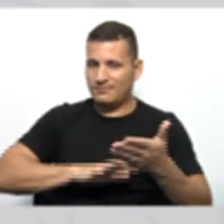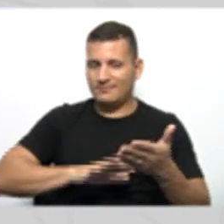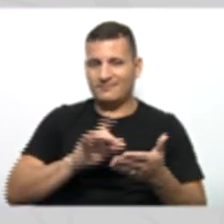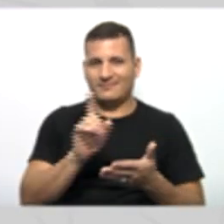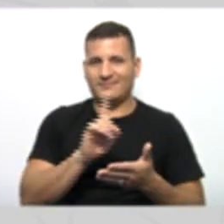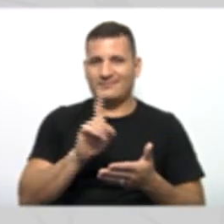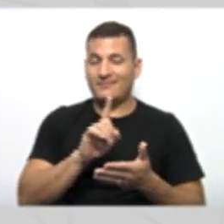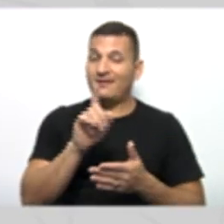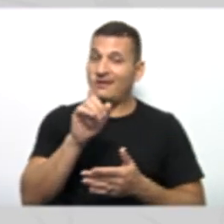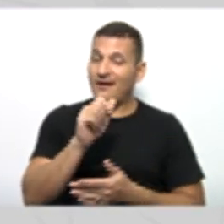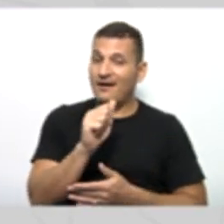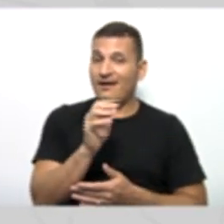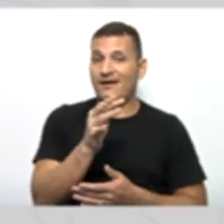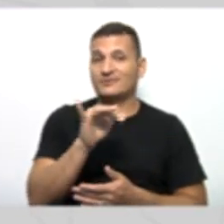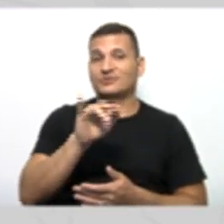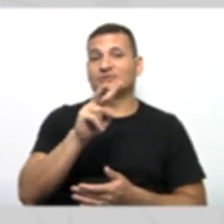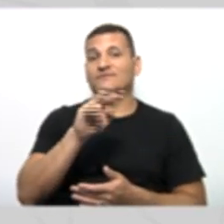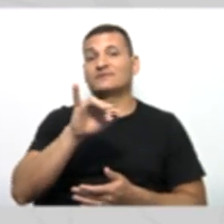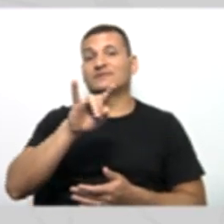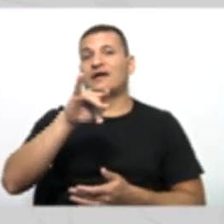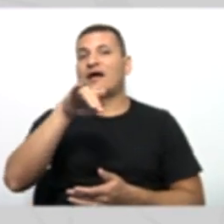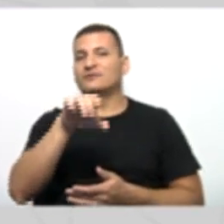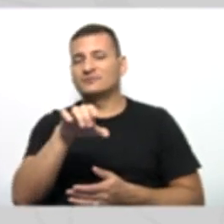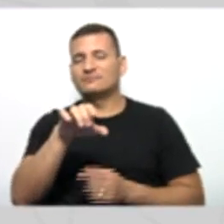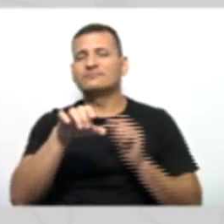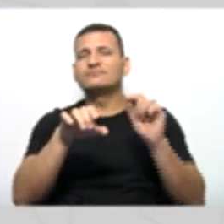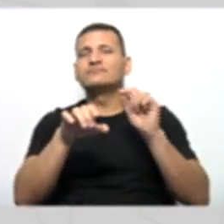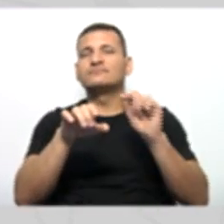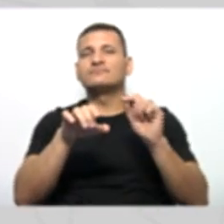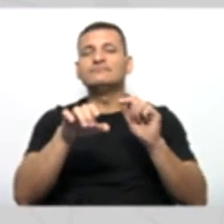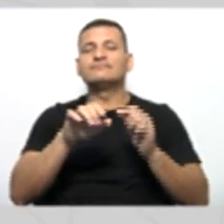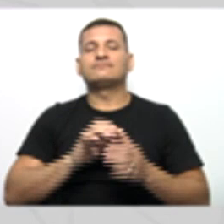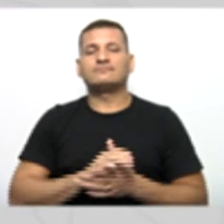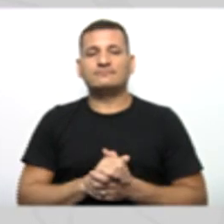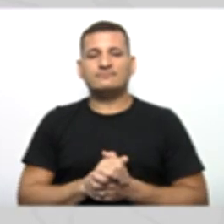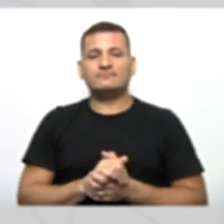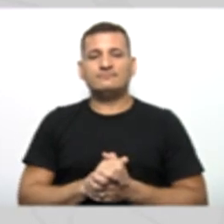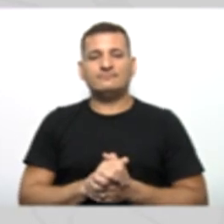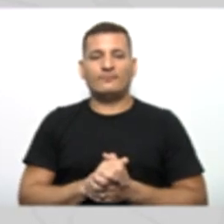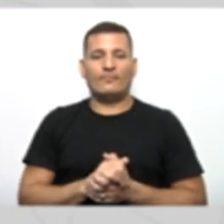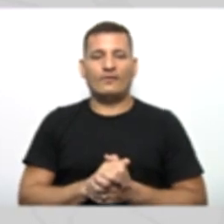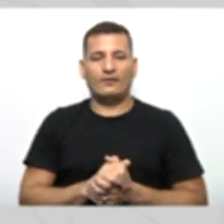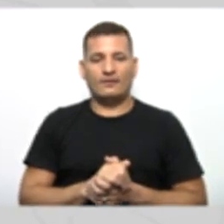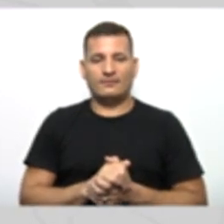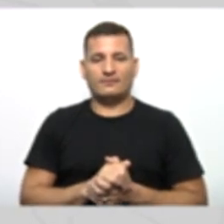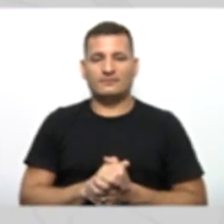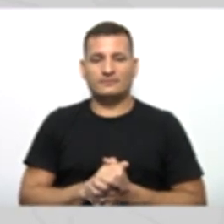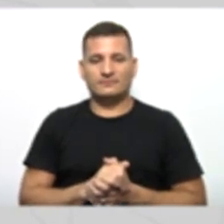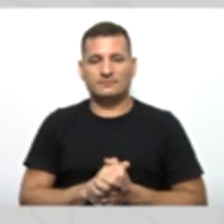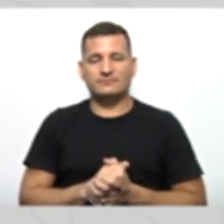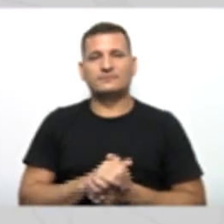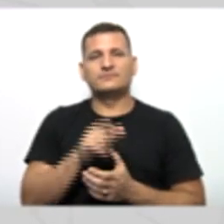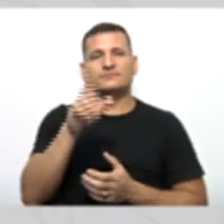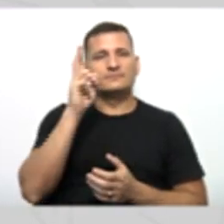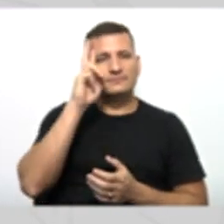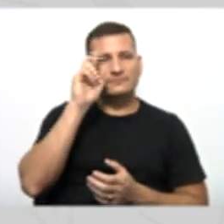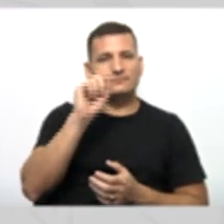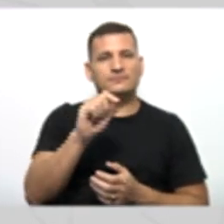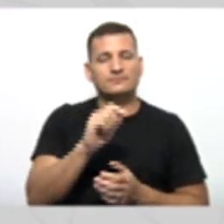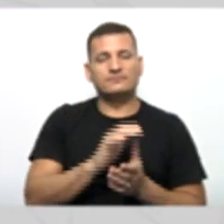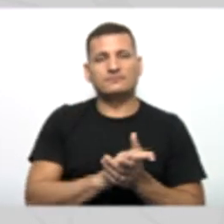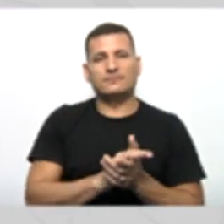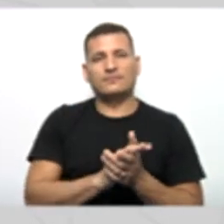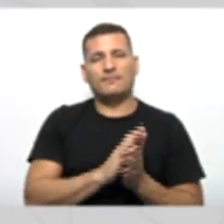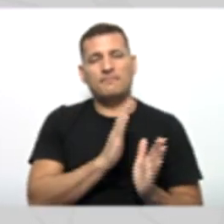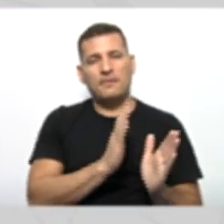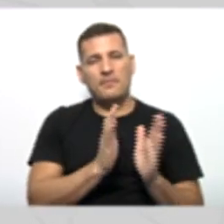ó, quando se fala em atividade, você logo vai lembrar do quê? Da sequência, sim?